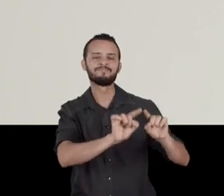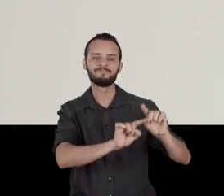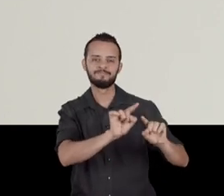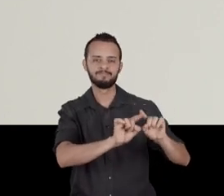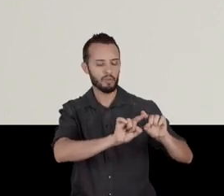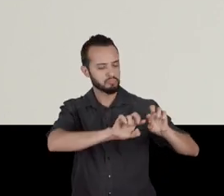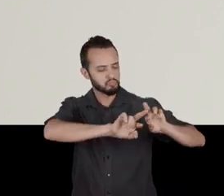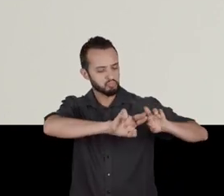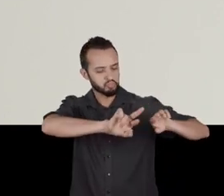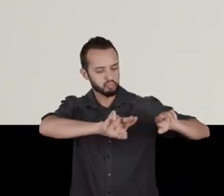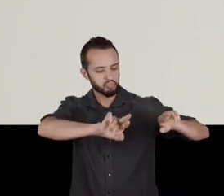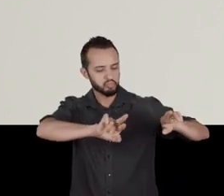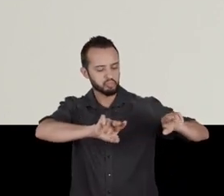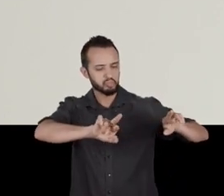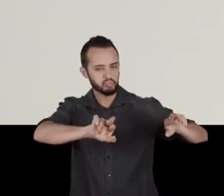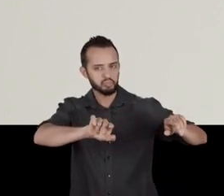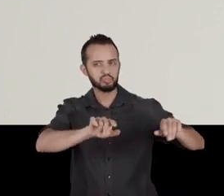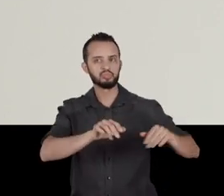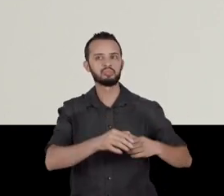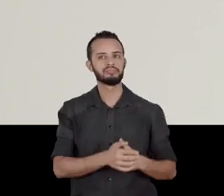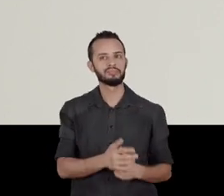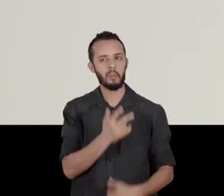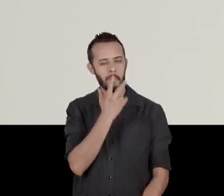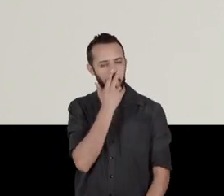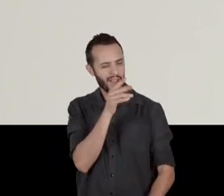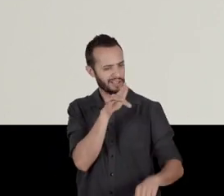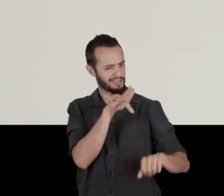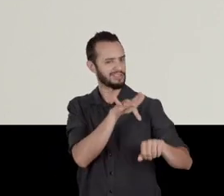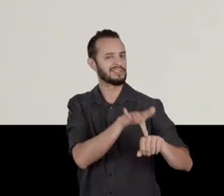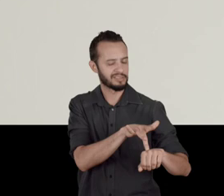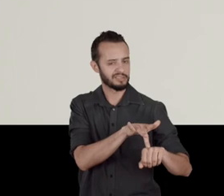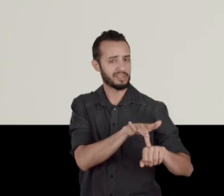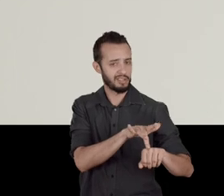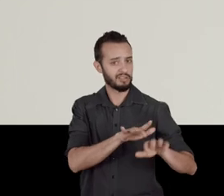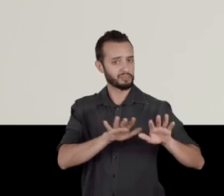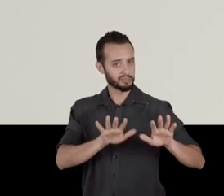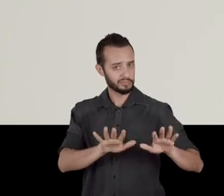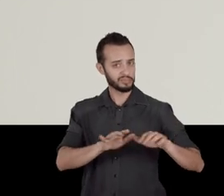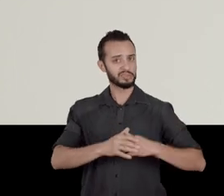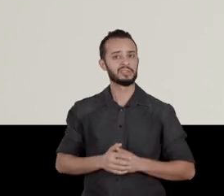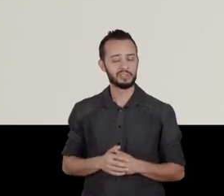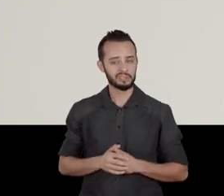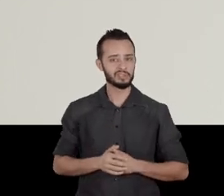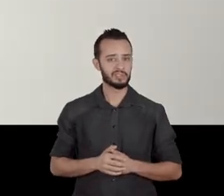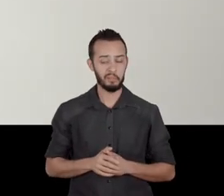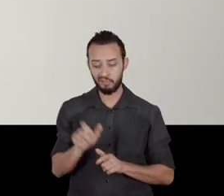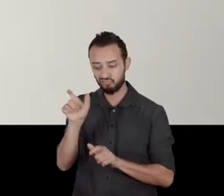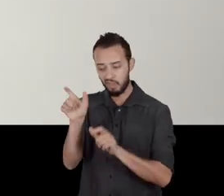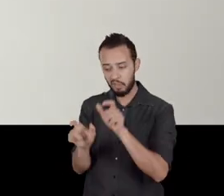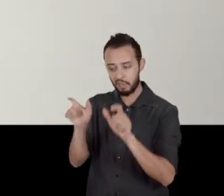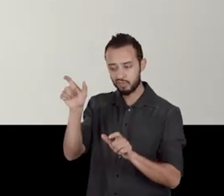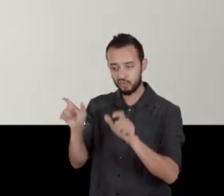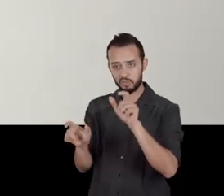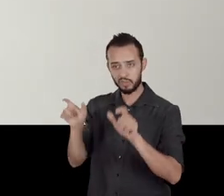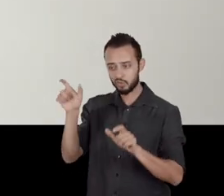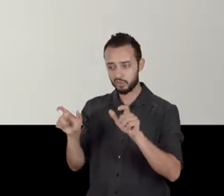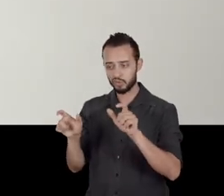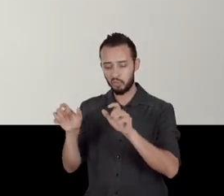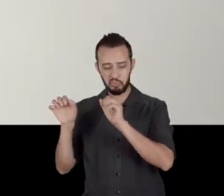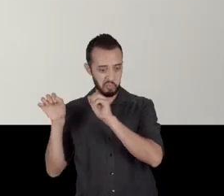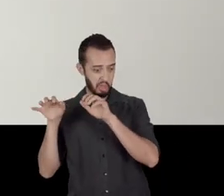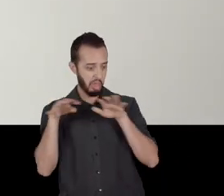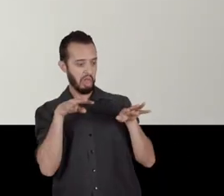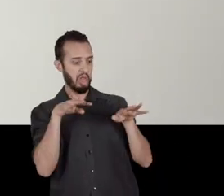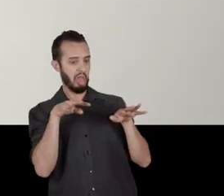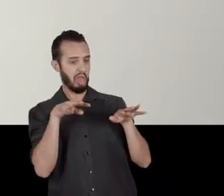final das contas, possa ter um caráter muito mais exótico e mesmo de responder a